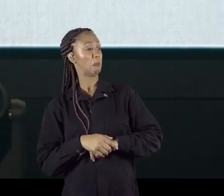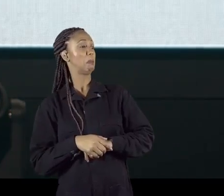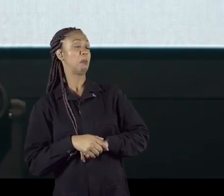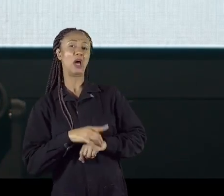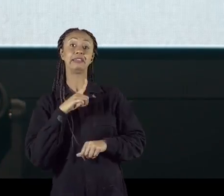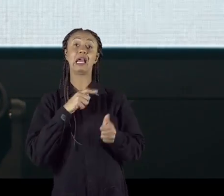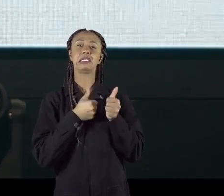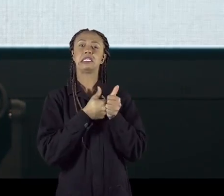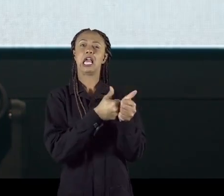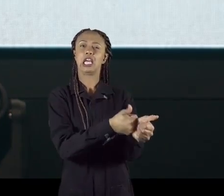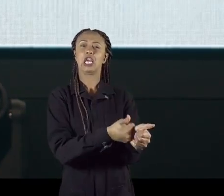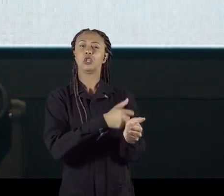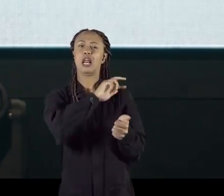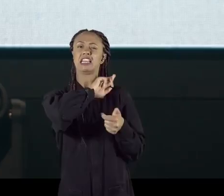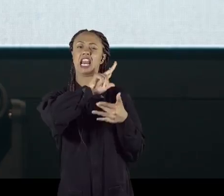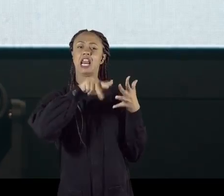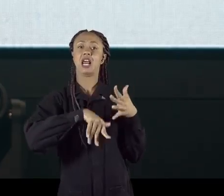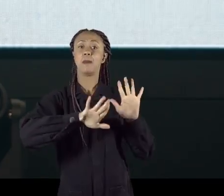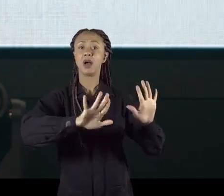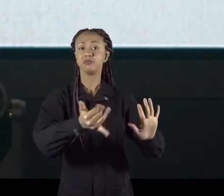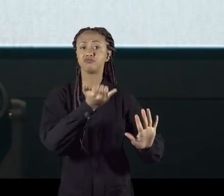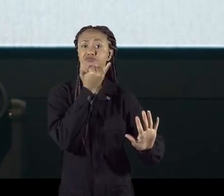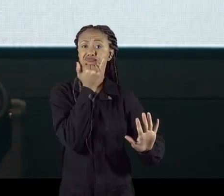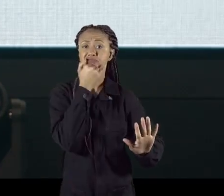milhões de seguidores Barros